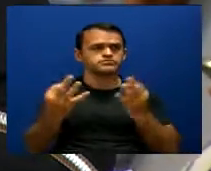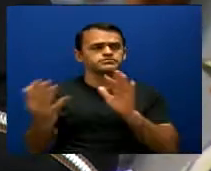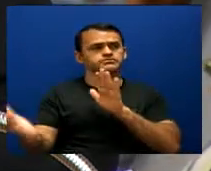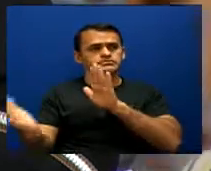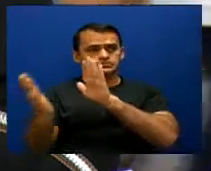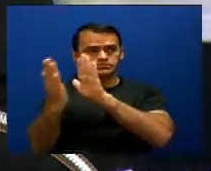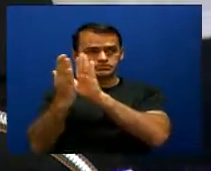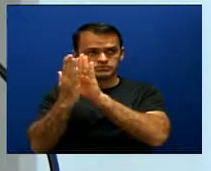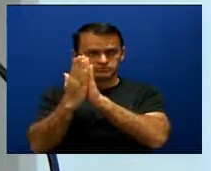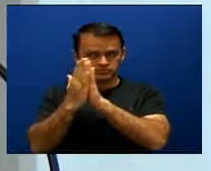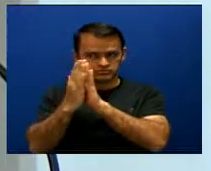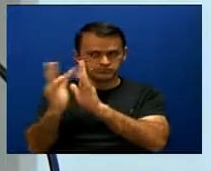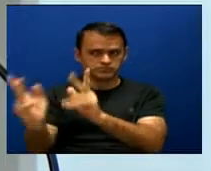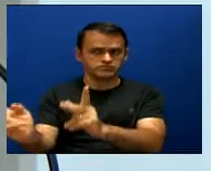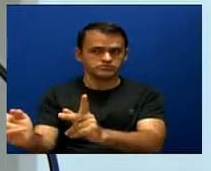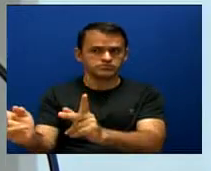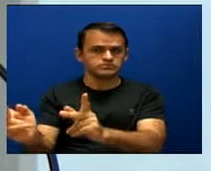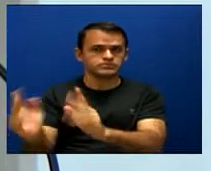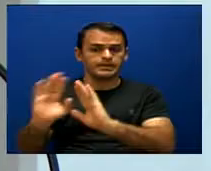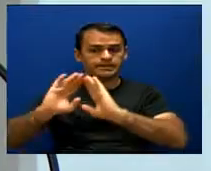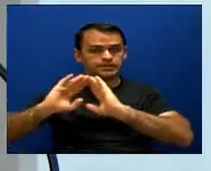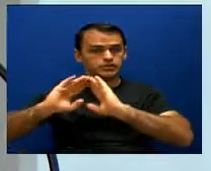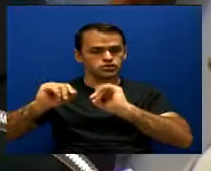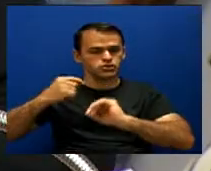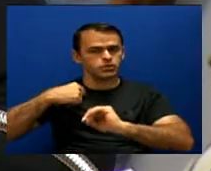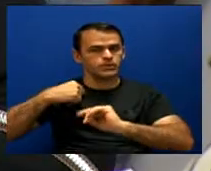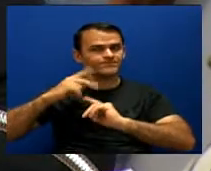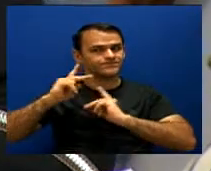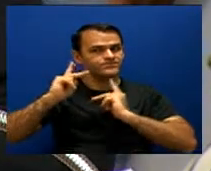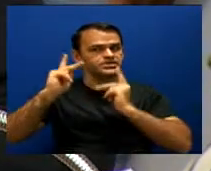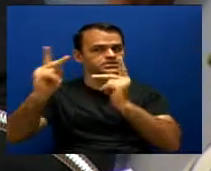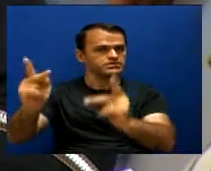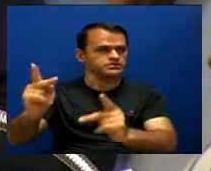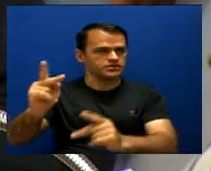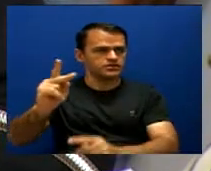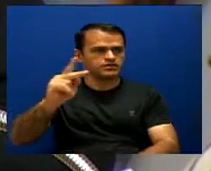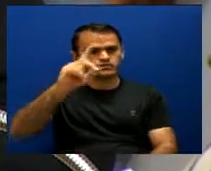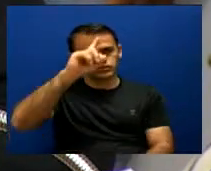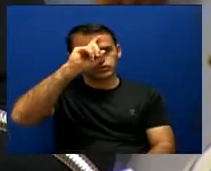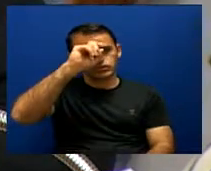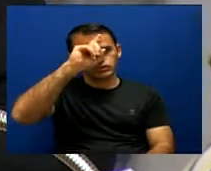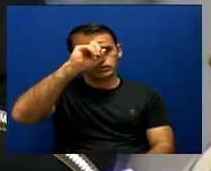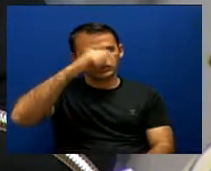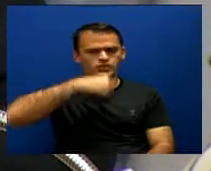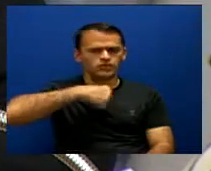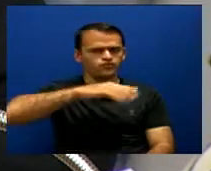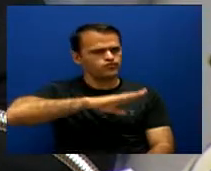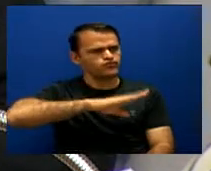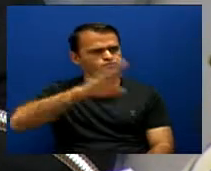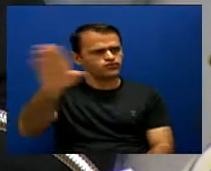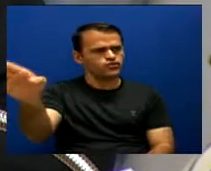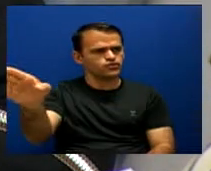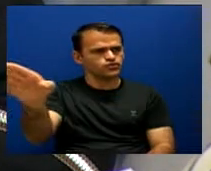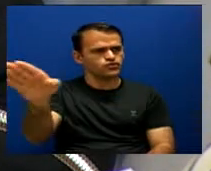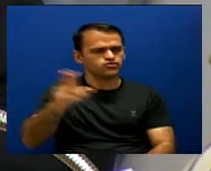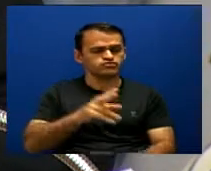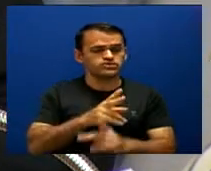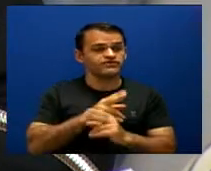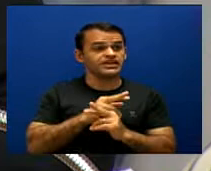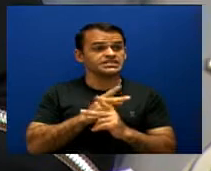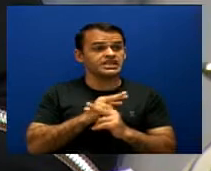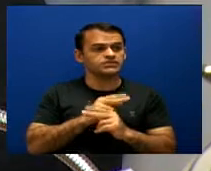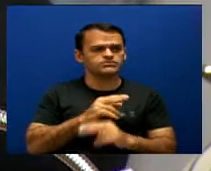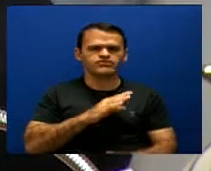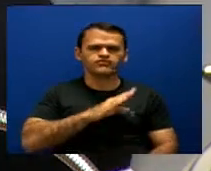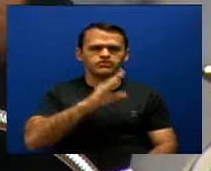para me fazer uma visita para a Santa Casa. E este vereador foi como cidadão. Para conhecer, tinha várias